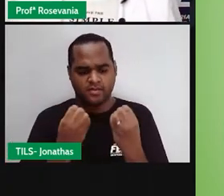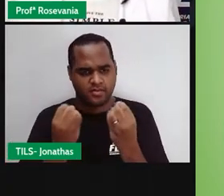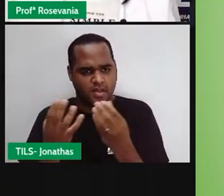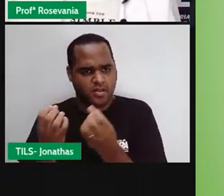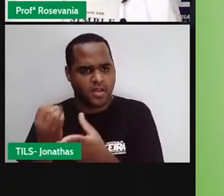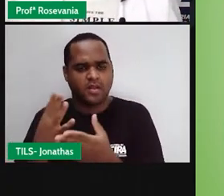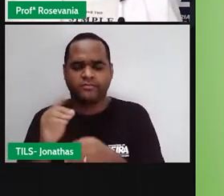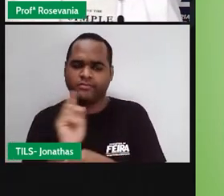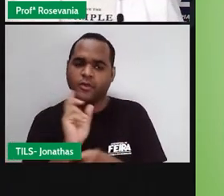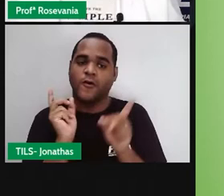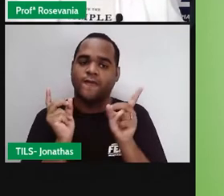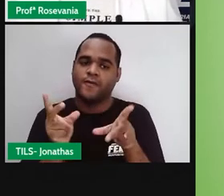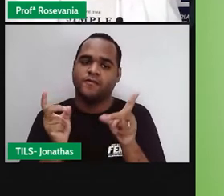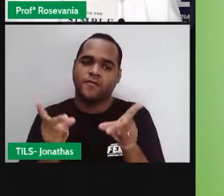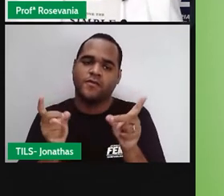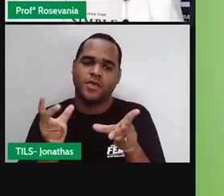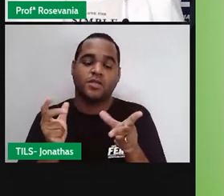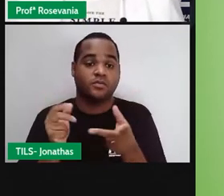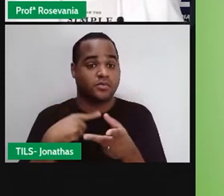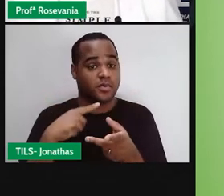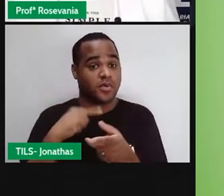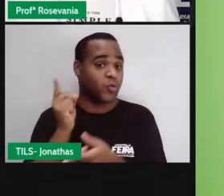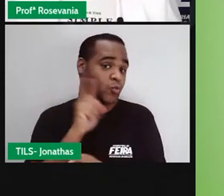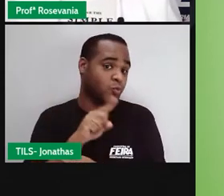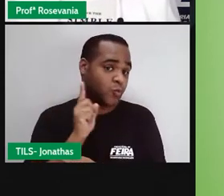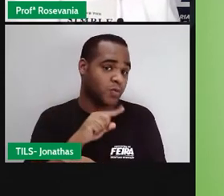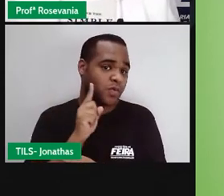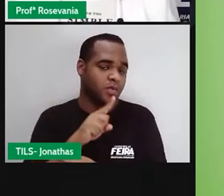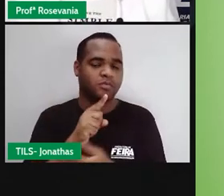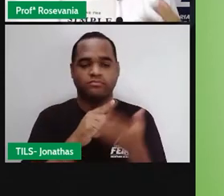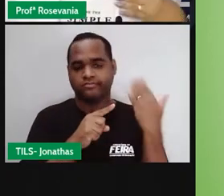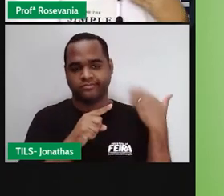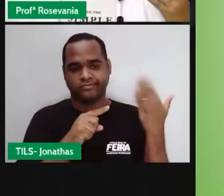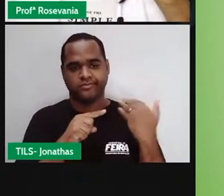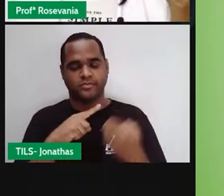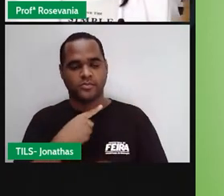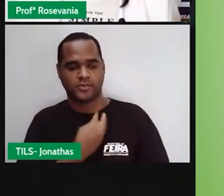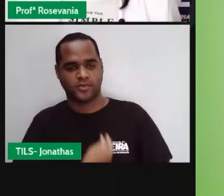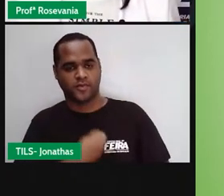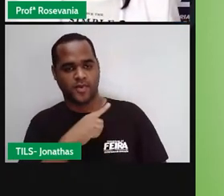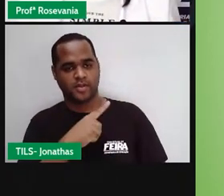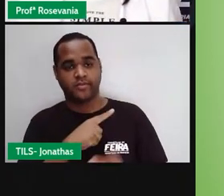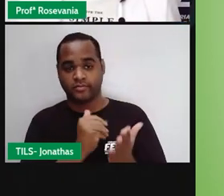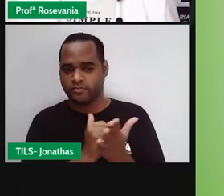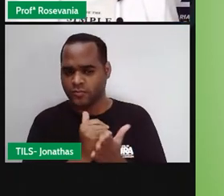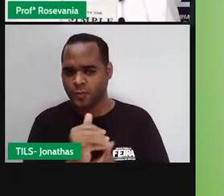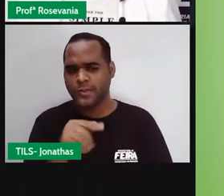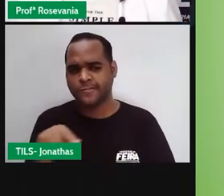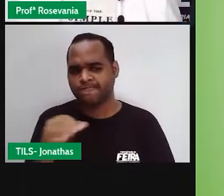eles vendiam isso. Então, os Estados Unidos, nesse momento aí, né, que a gente começou a